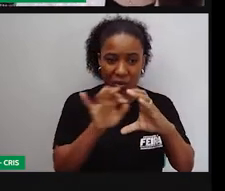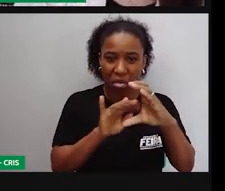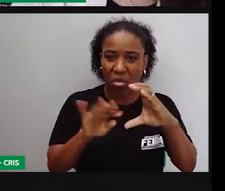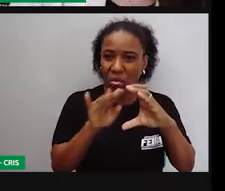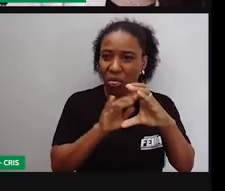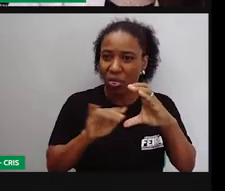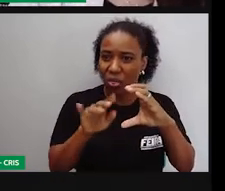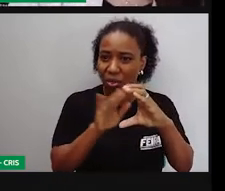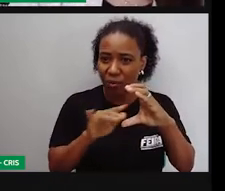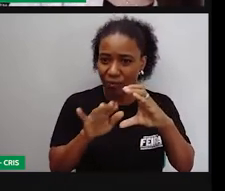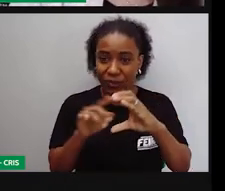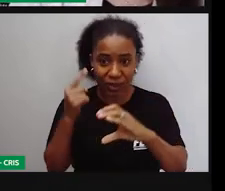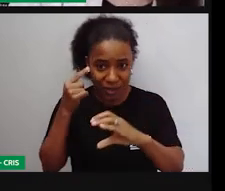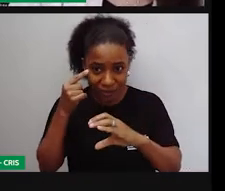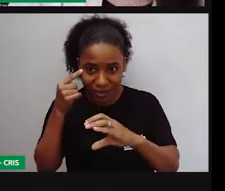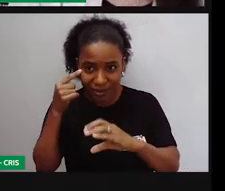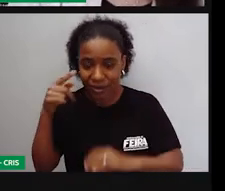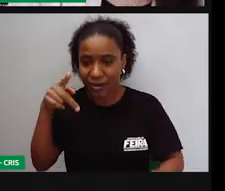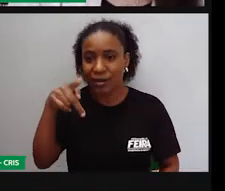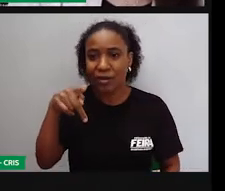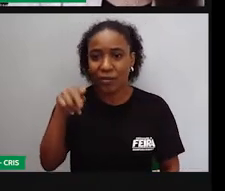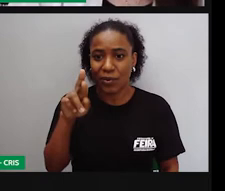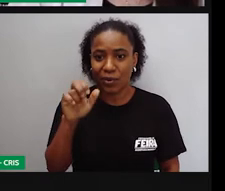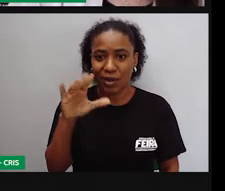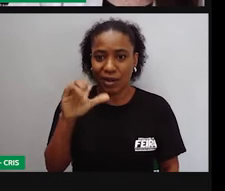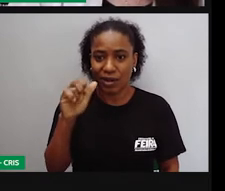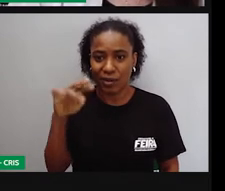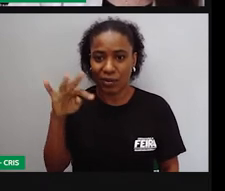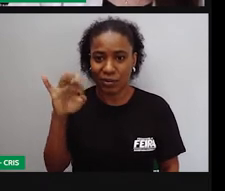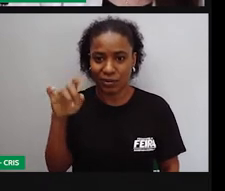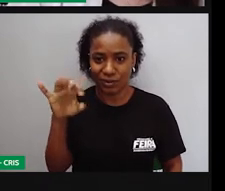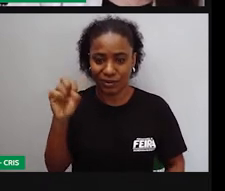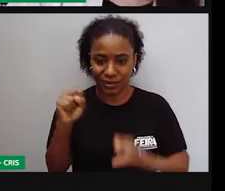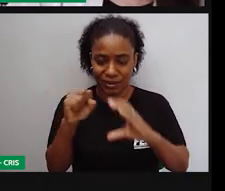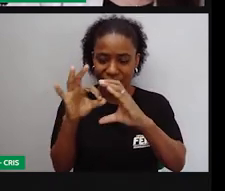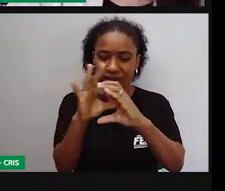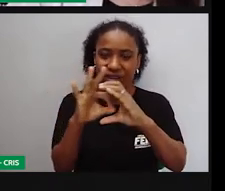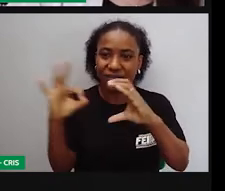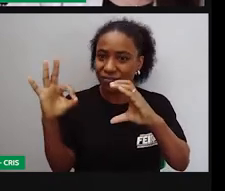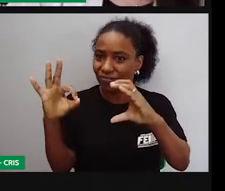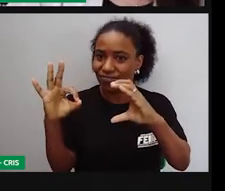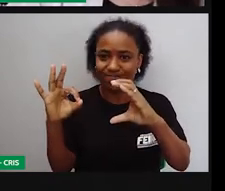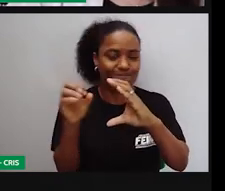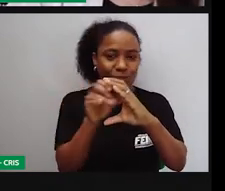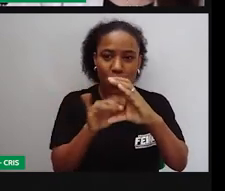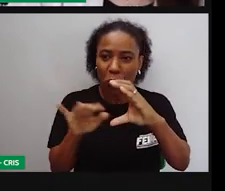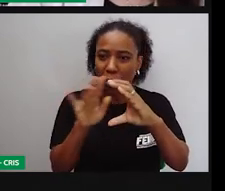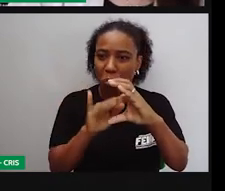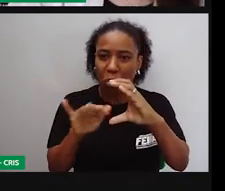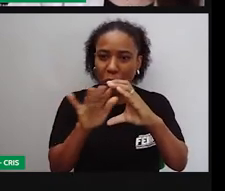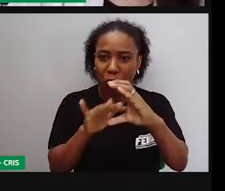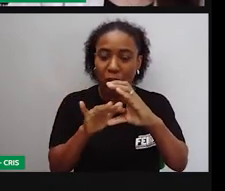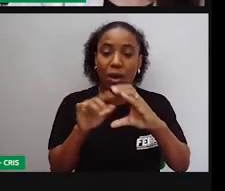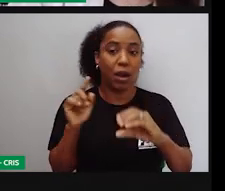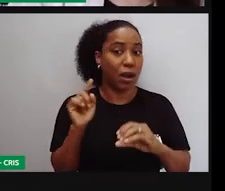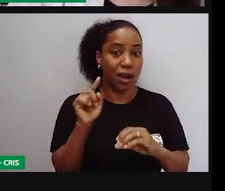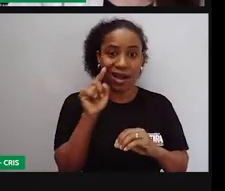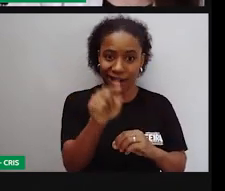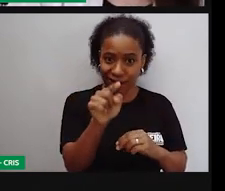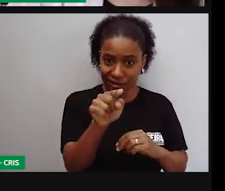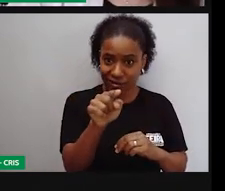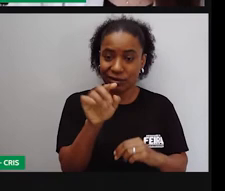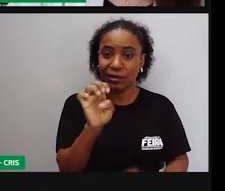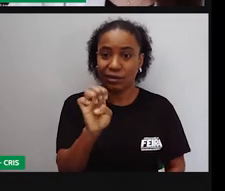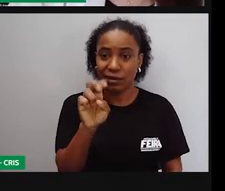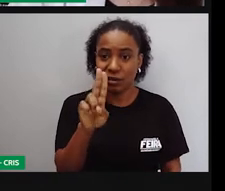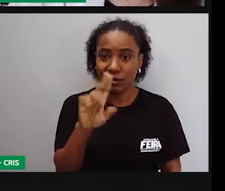exemplo que eu dei. O material genético está todo organizado, né, E essa é uma diferença muito